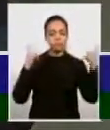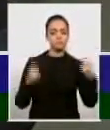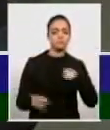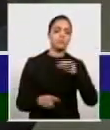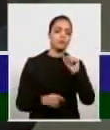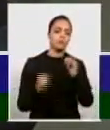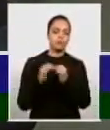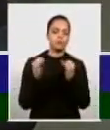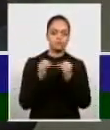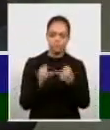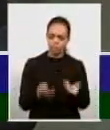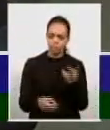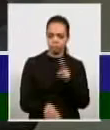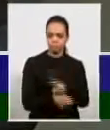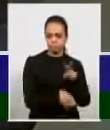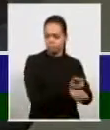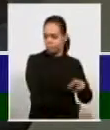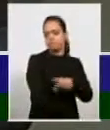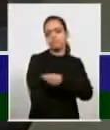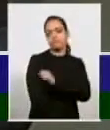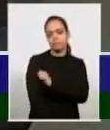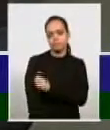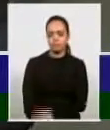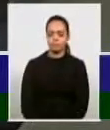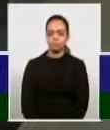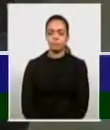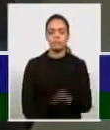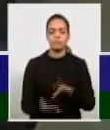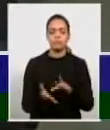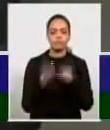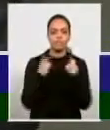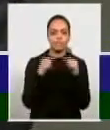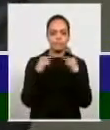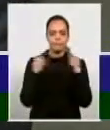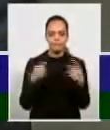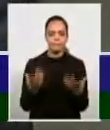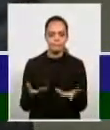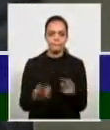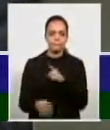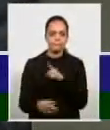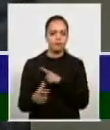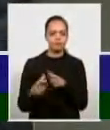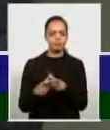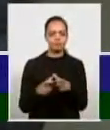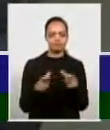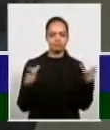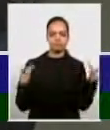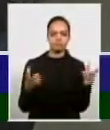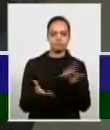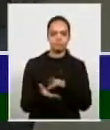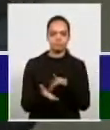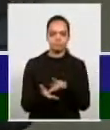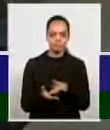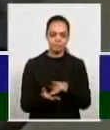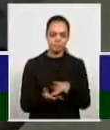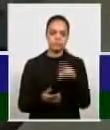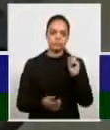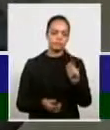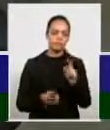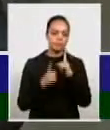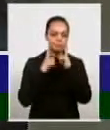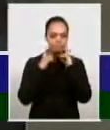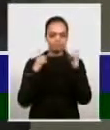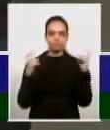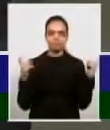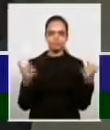órgão competente para fiscalizar, e realmente as reclamações estão crescendo muito. Ou seja, o som,